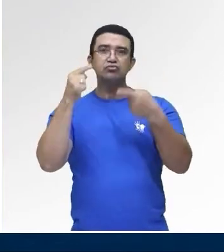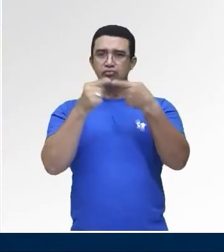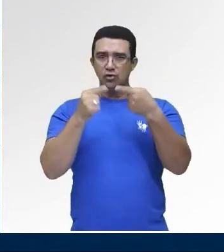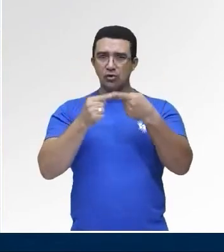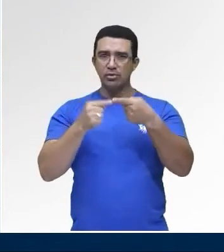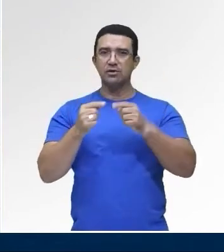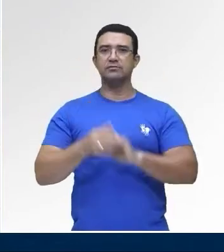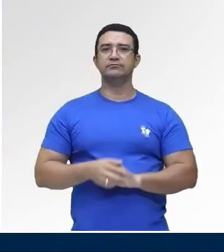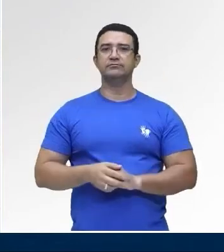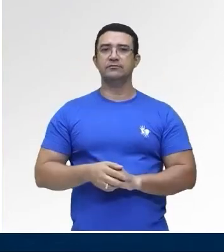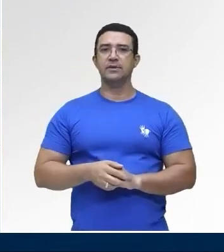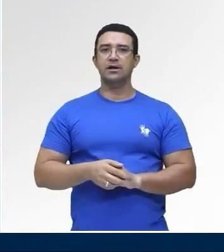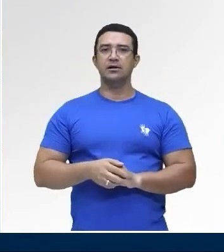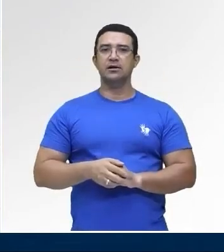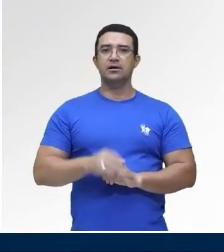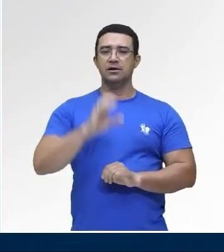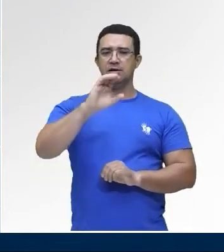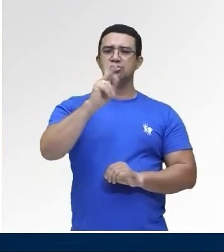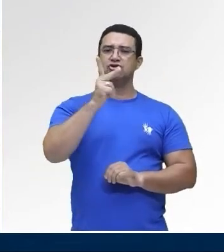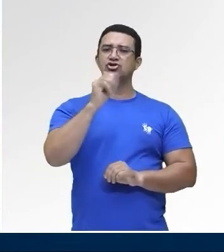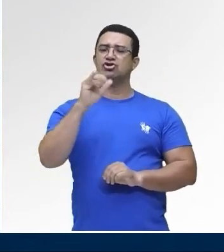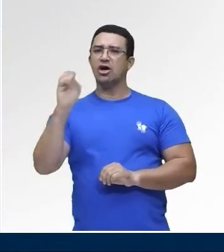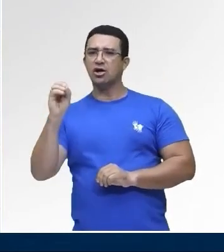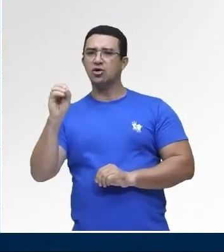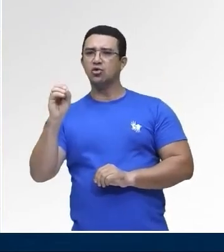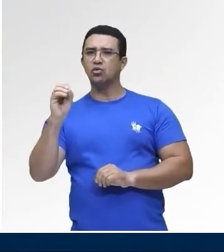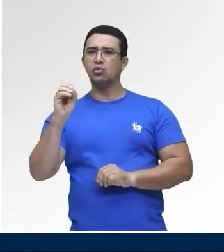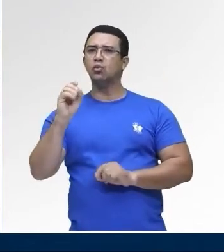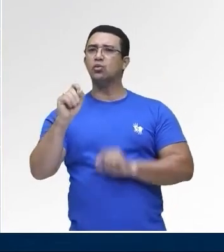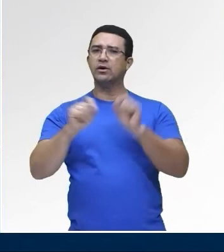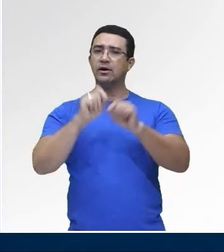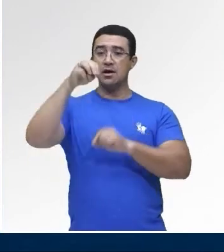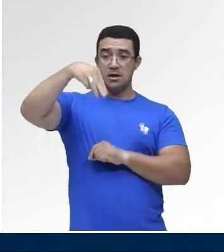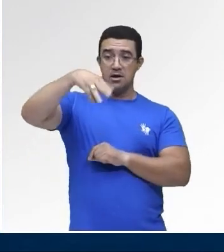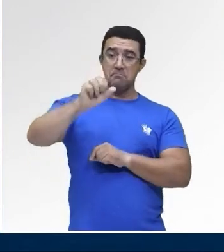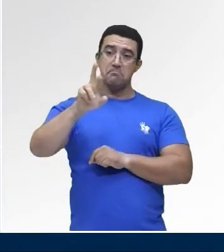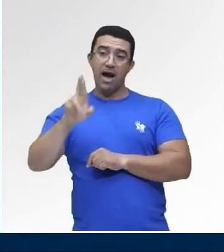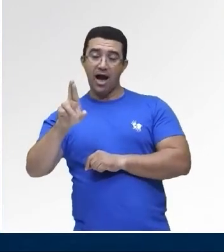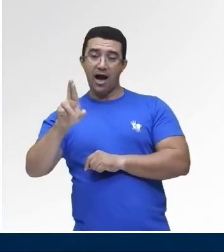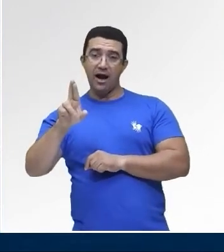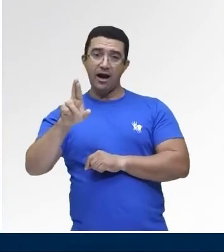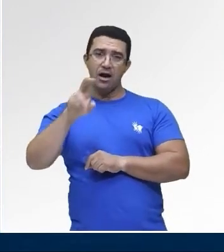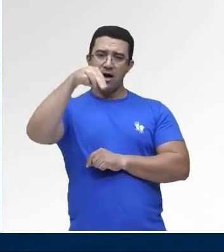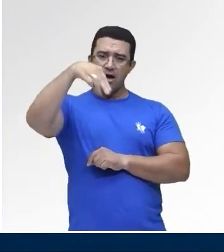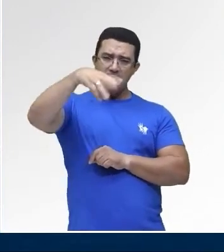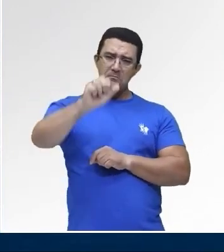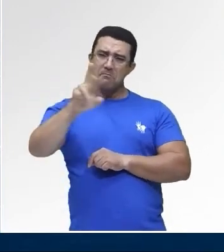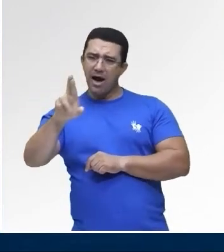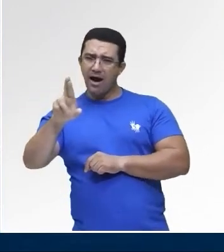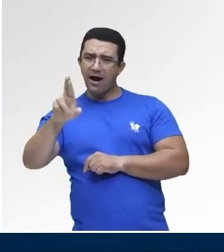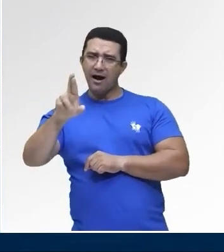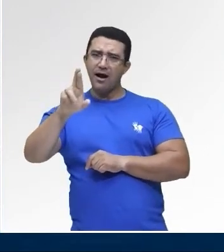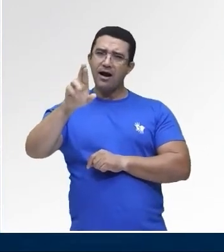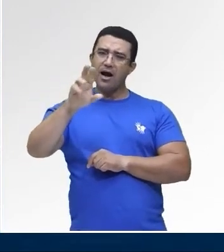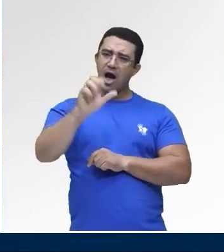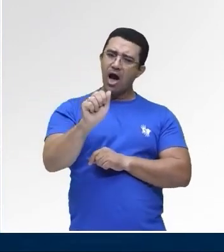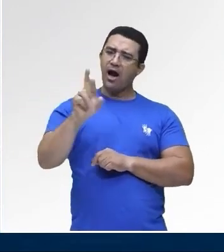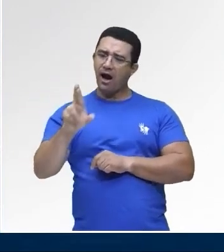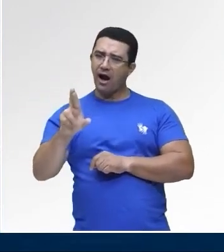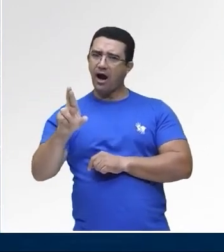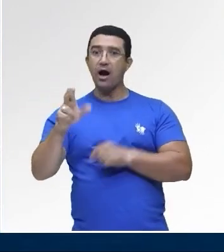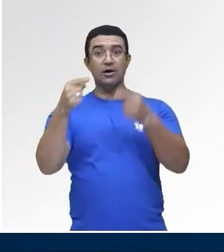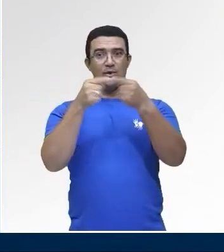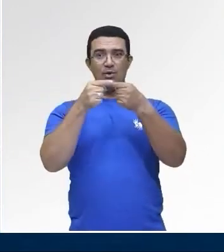Cheio de peixes o mar, cheiro de peixes pelo ar. Então, notem como ela observava bem,